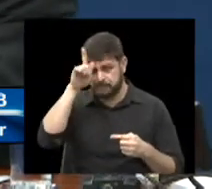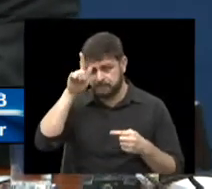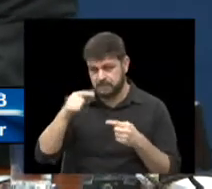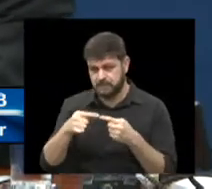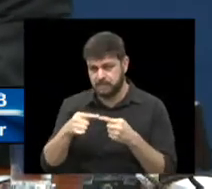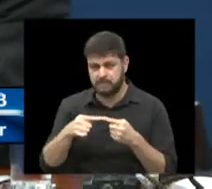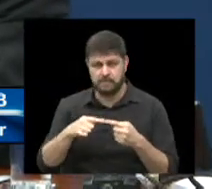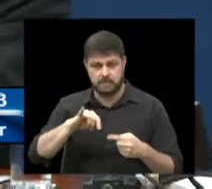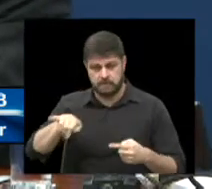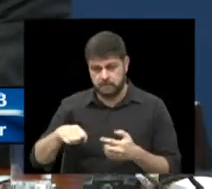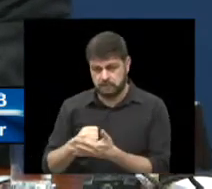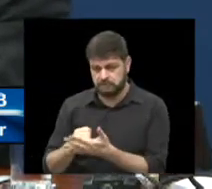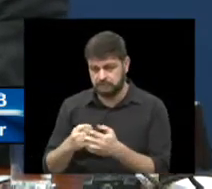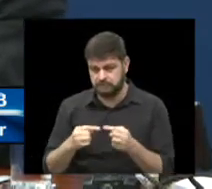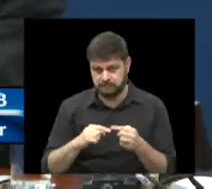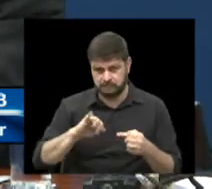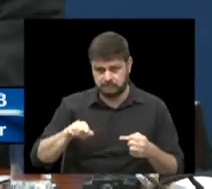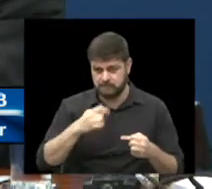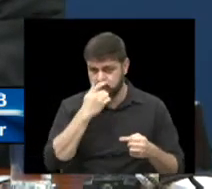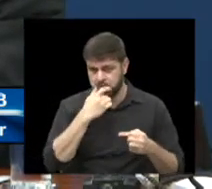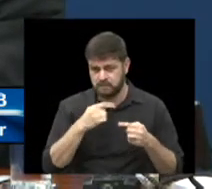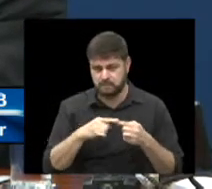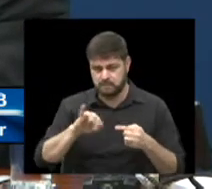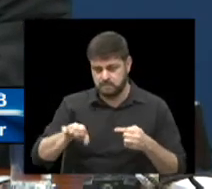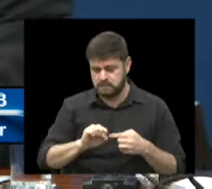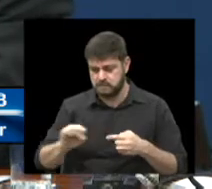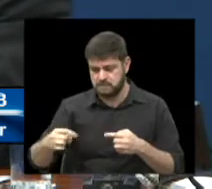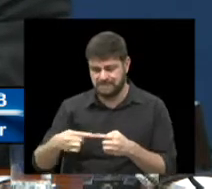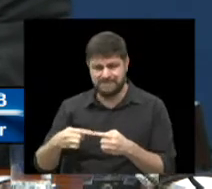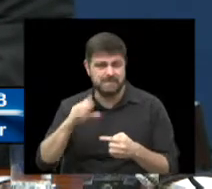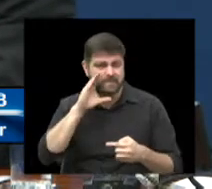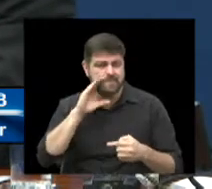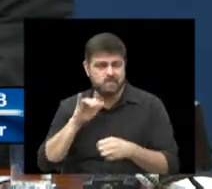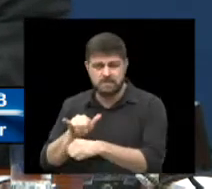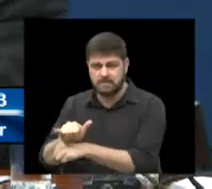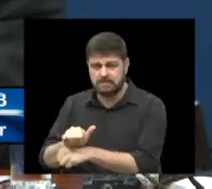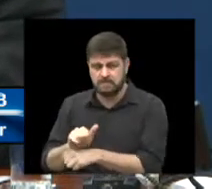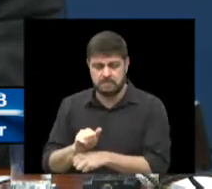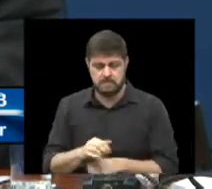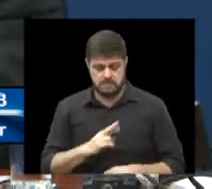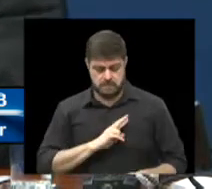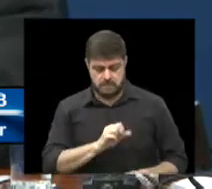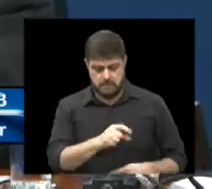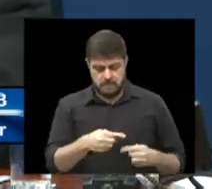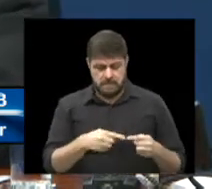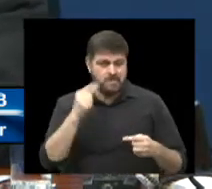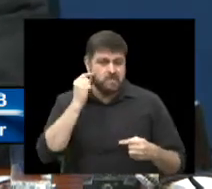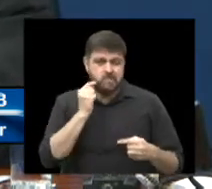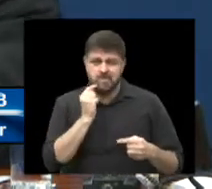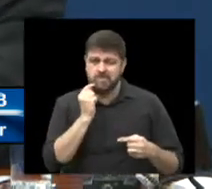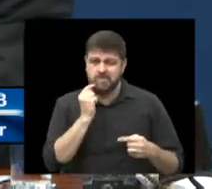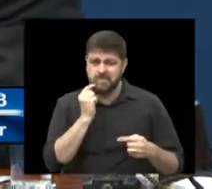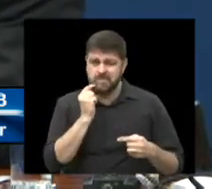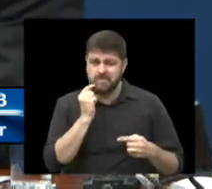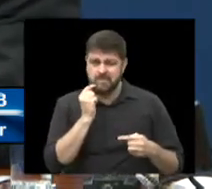Peta, sim. Jorge da Farmácia, sim. Schneider, sim. J. Silva, sim. Luiz Cirilo ausente. Luiz Rossini, sim. Marcelo